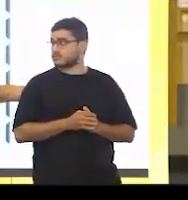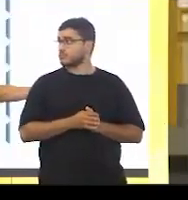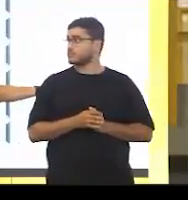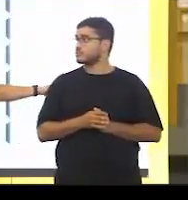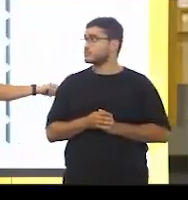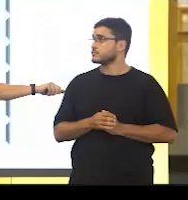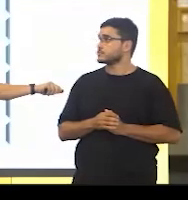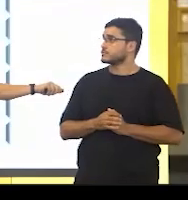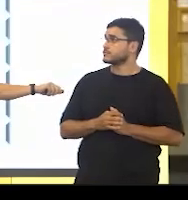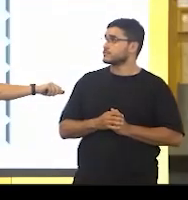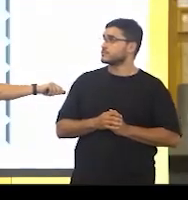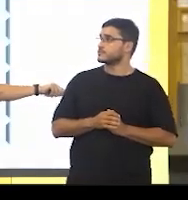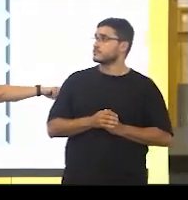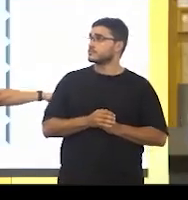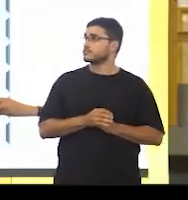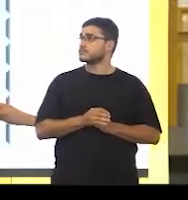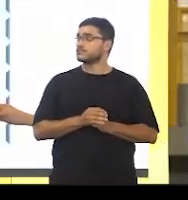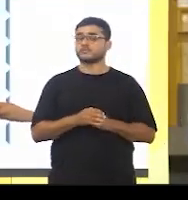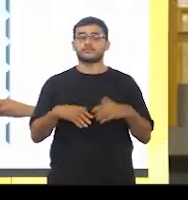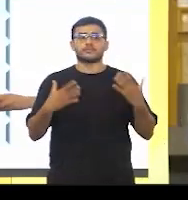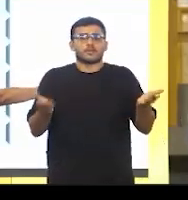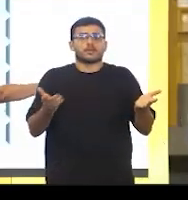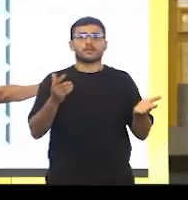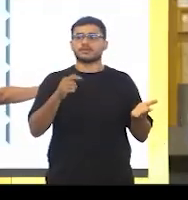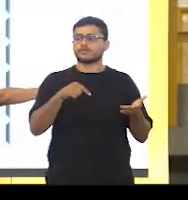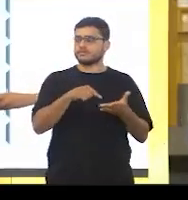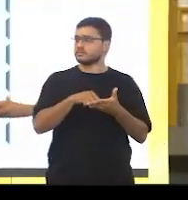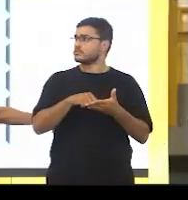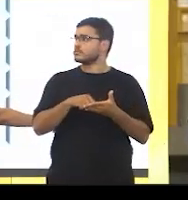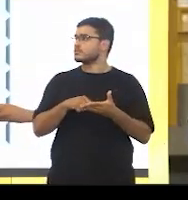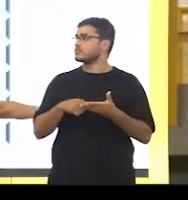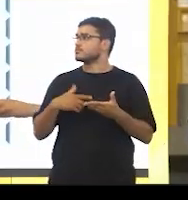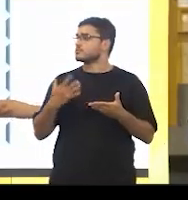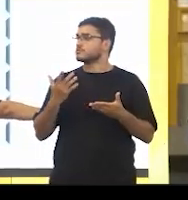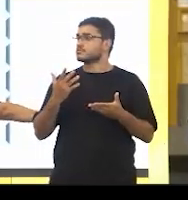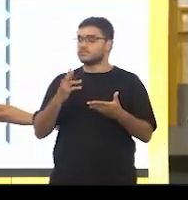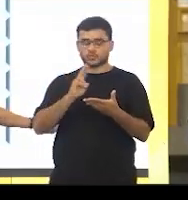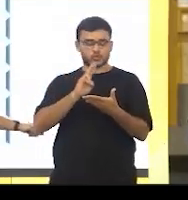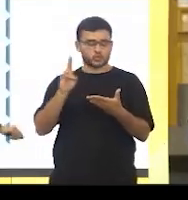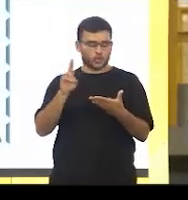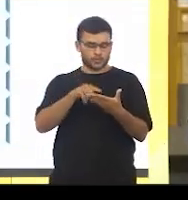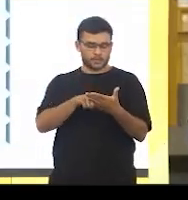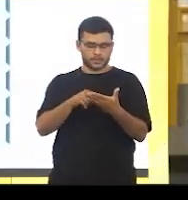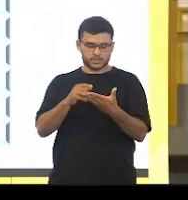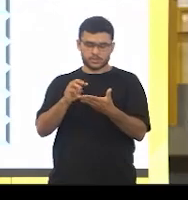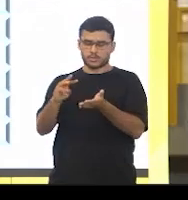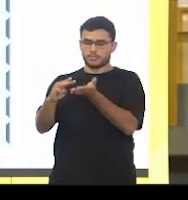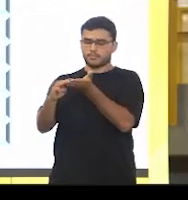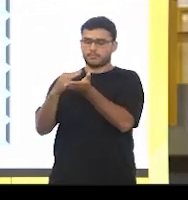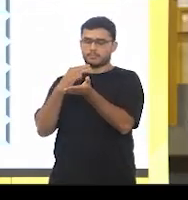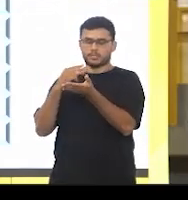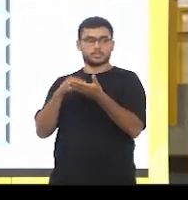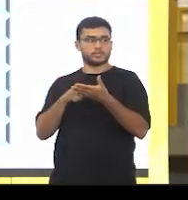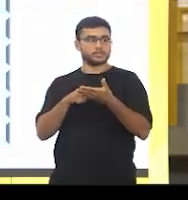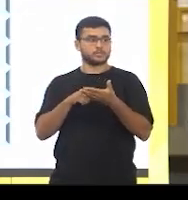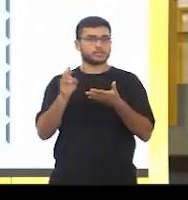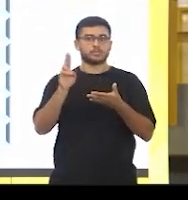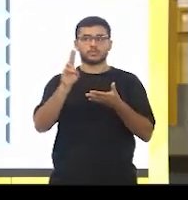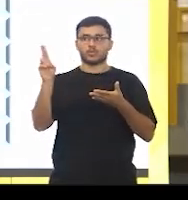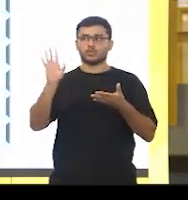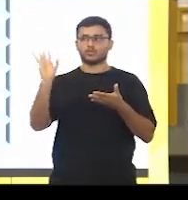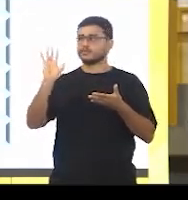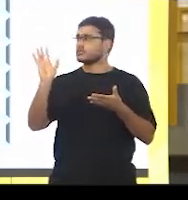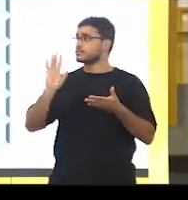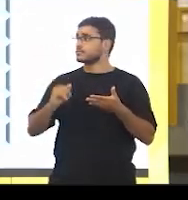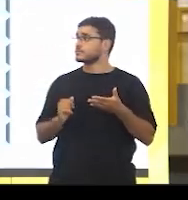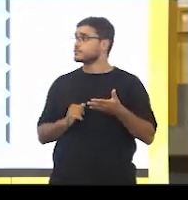celular porque disseram assim, professor, não sei quem é. Eu não vou dizer aqui o nome do Instagram da pessoa, tá bom, pessoal? Porque é meio estranho,